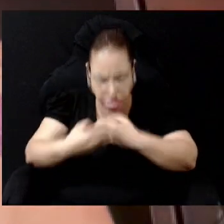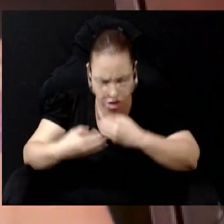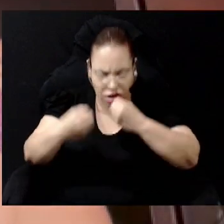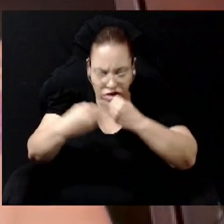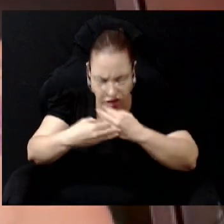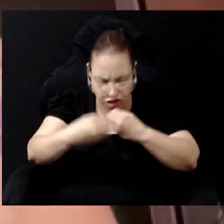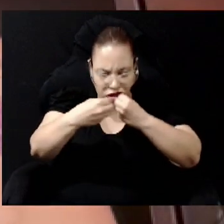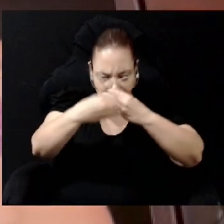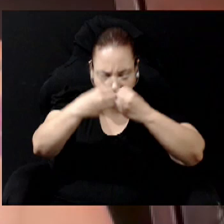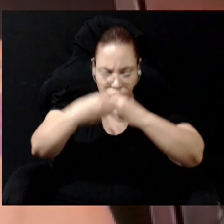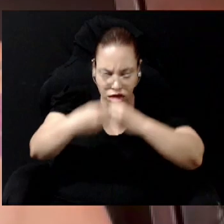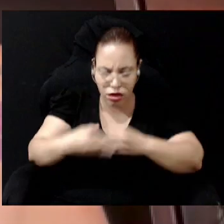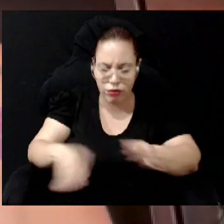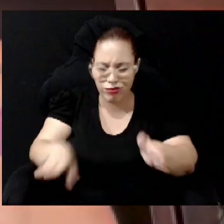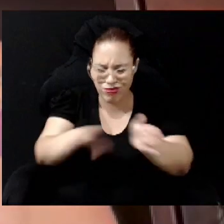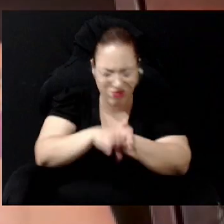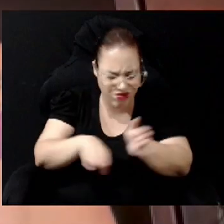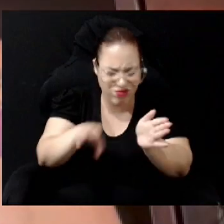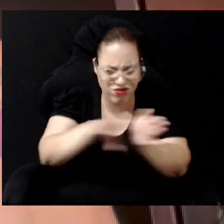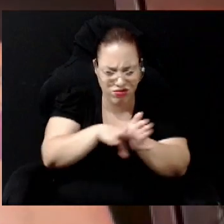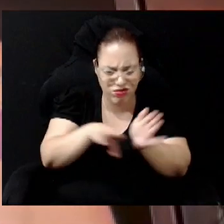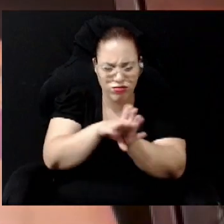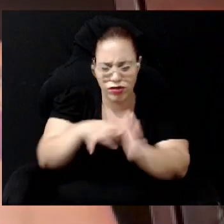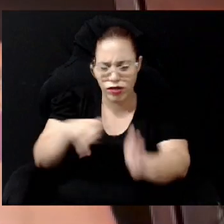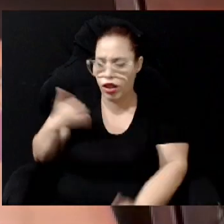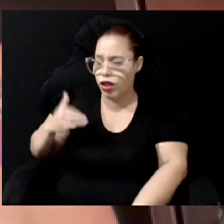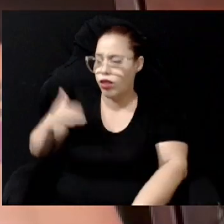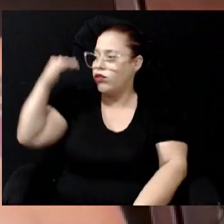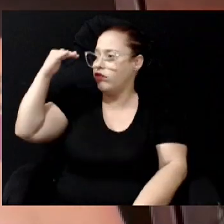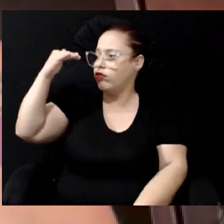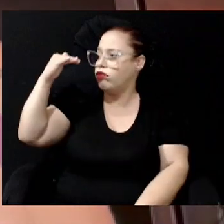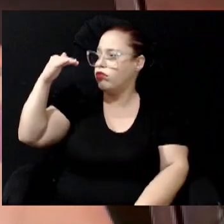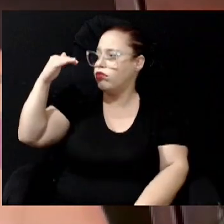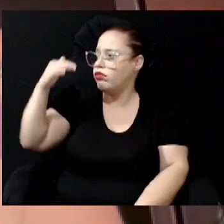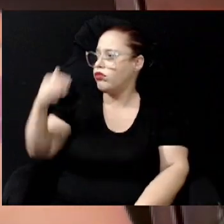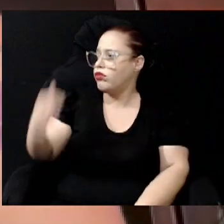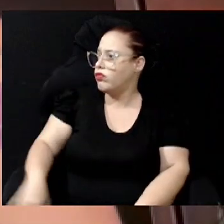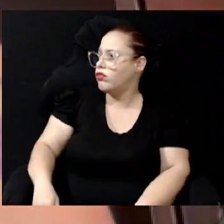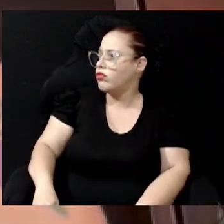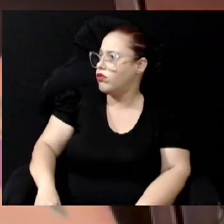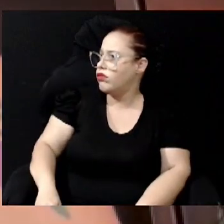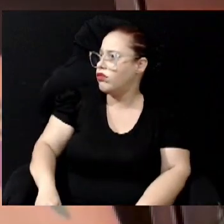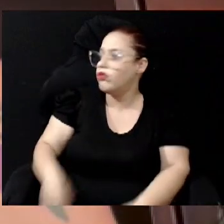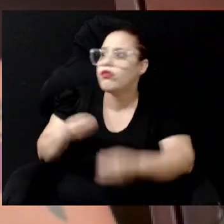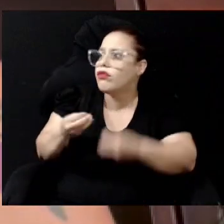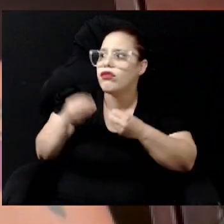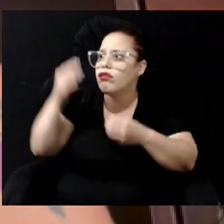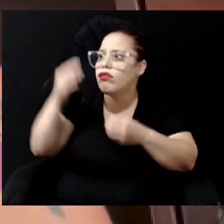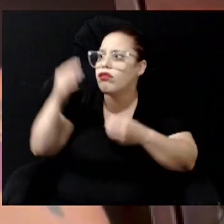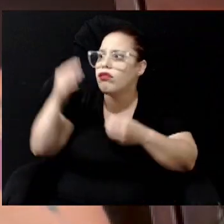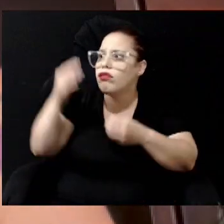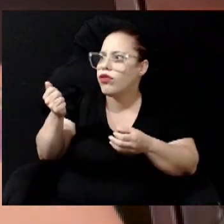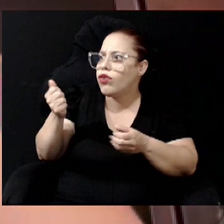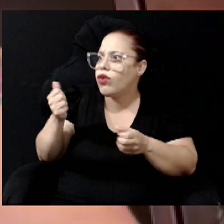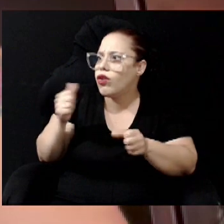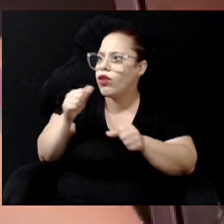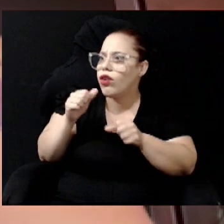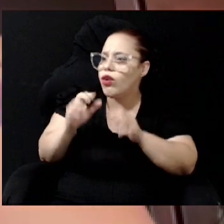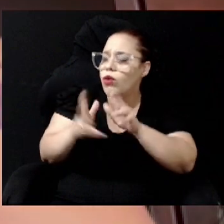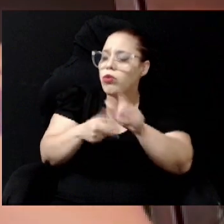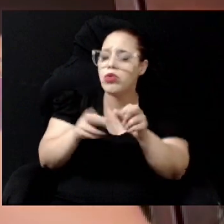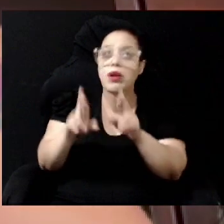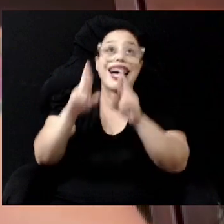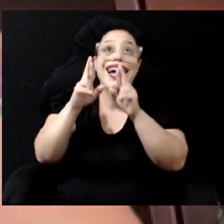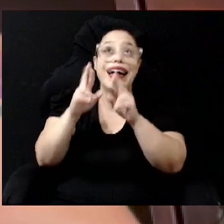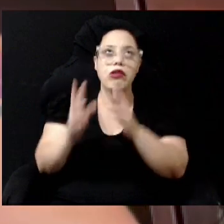estar chegando na idade adulta sem saber o que mundo eles podem esperar. Tá?